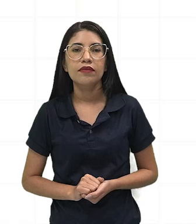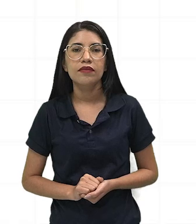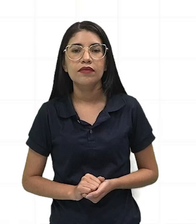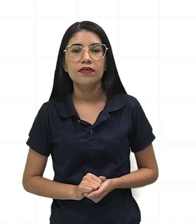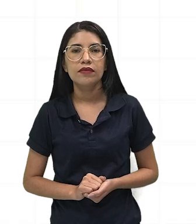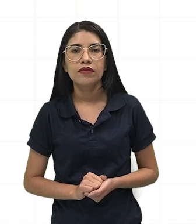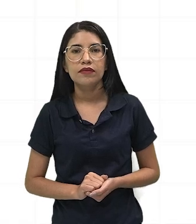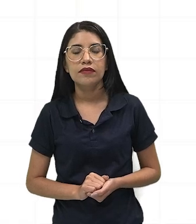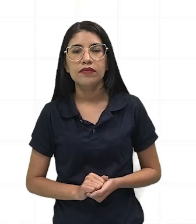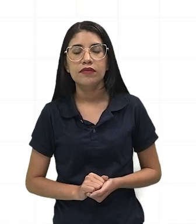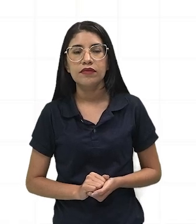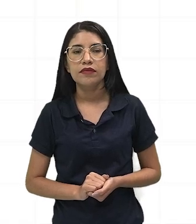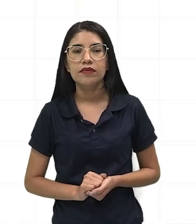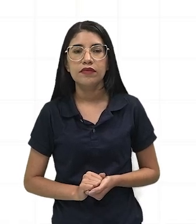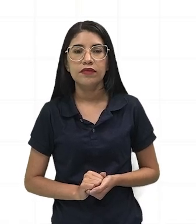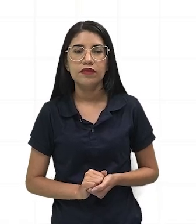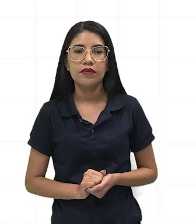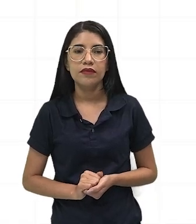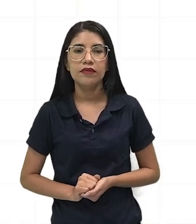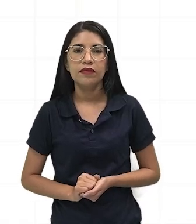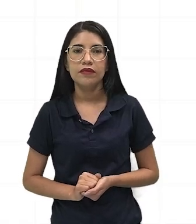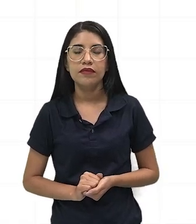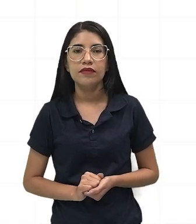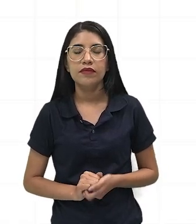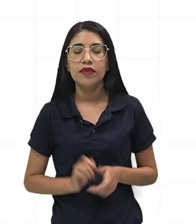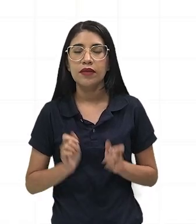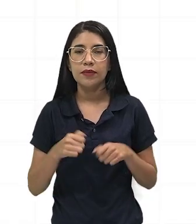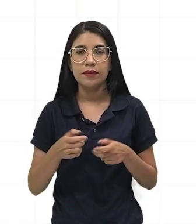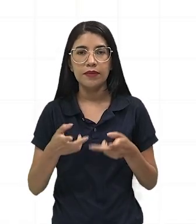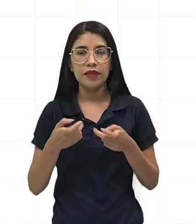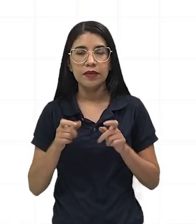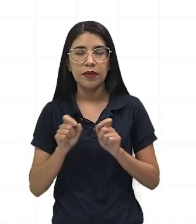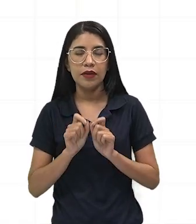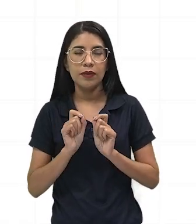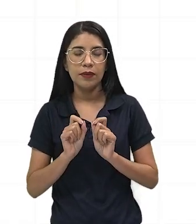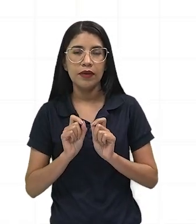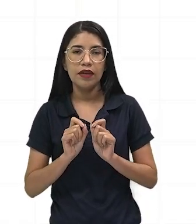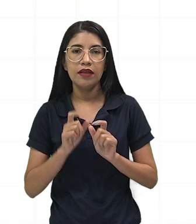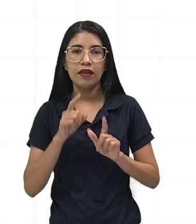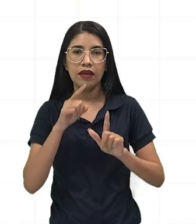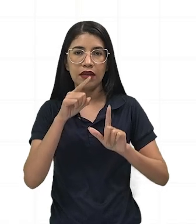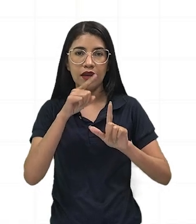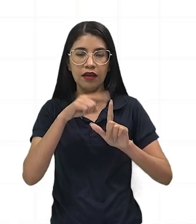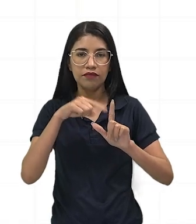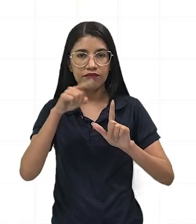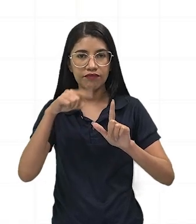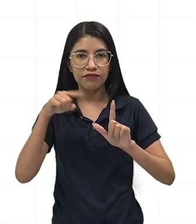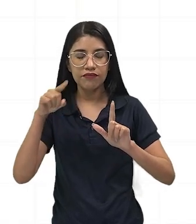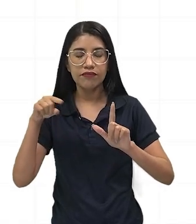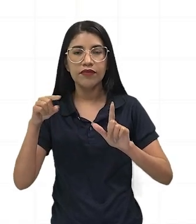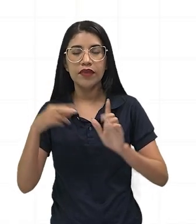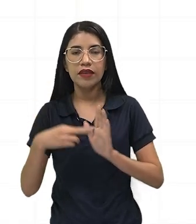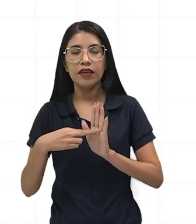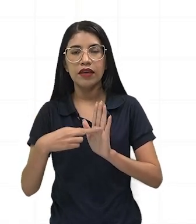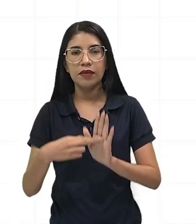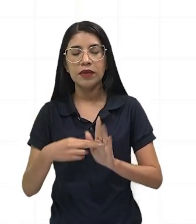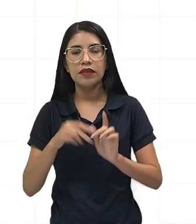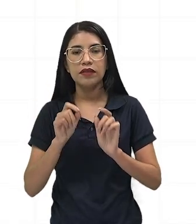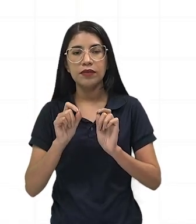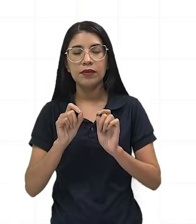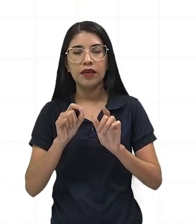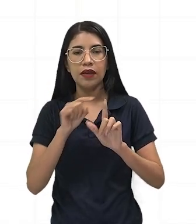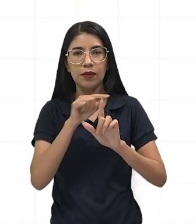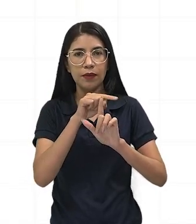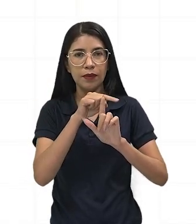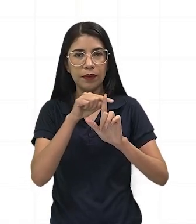E nós conseguimos acompanhar, né? Vejam aqui que nós temos uma linha representando aqui, né,